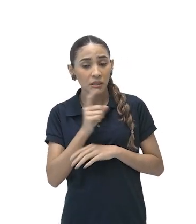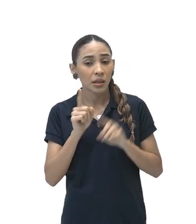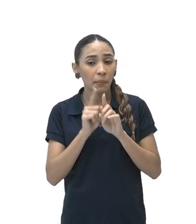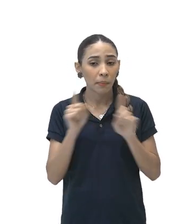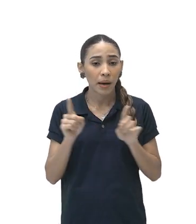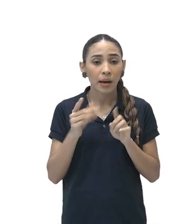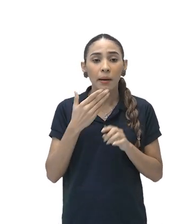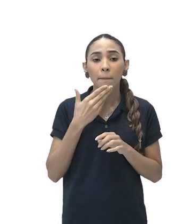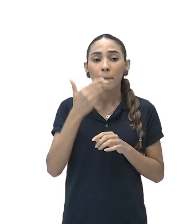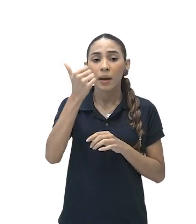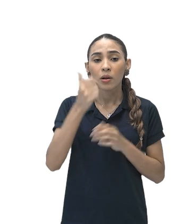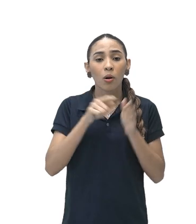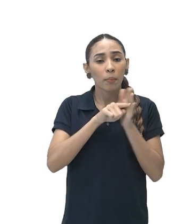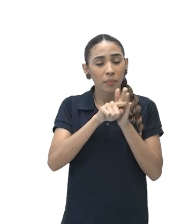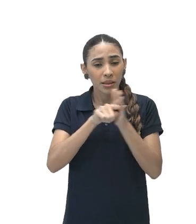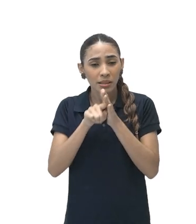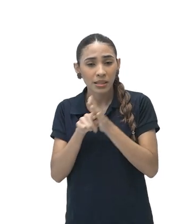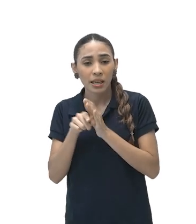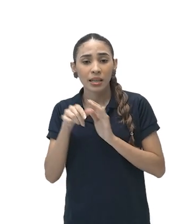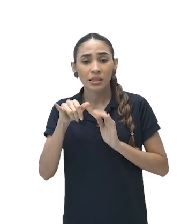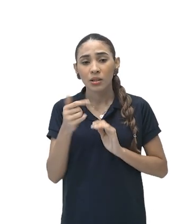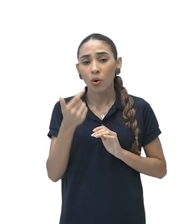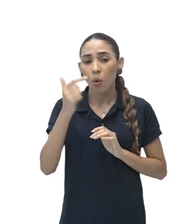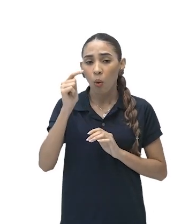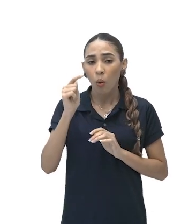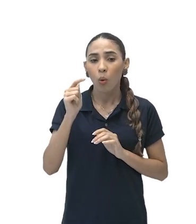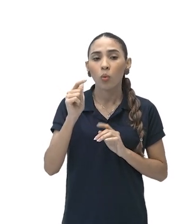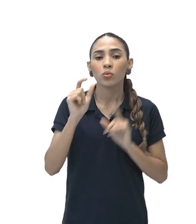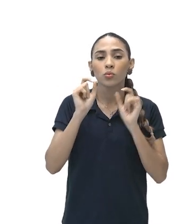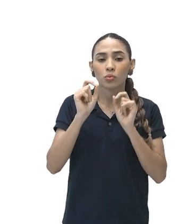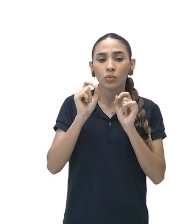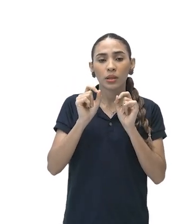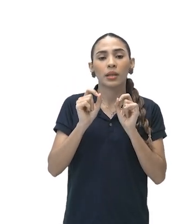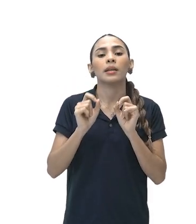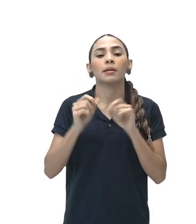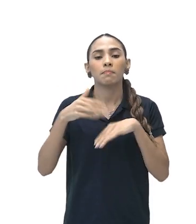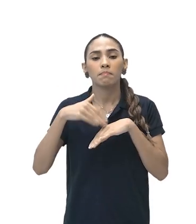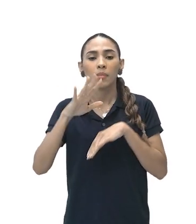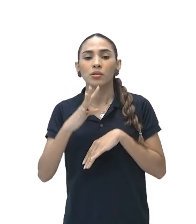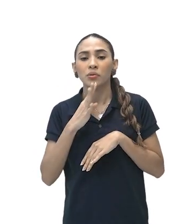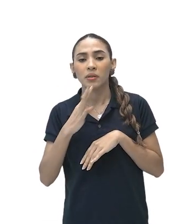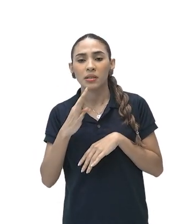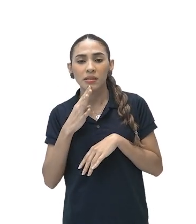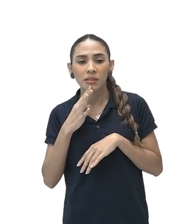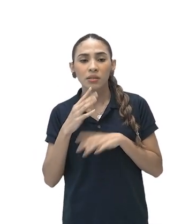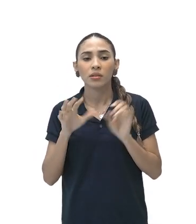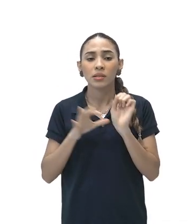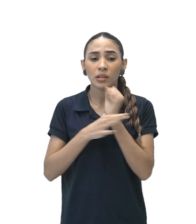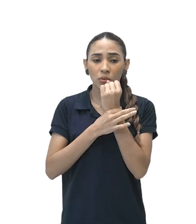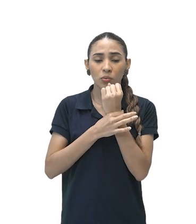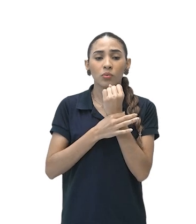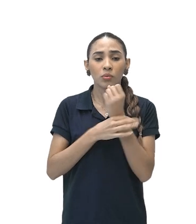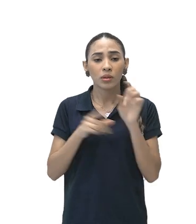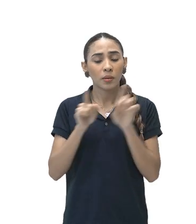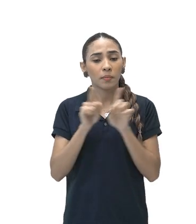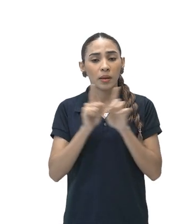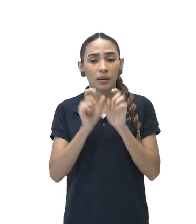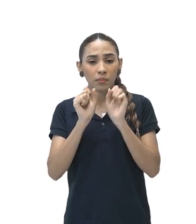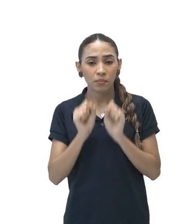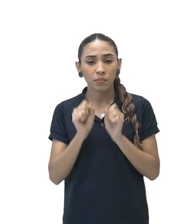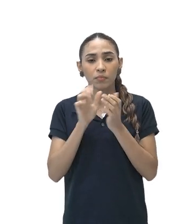mas convém checar se outros veículos mais conhecidos e com uma credibilidade a zelar, né,